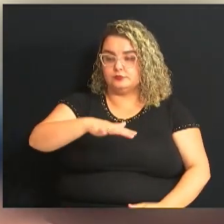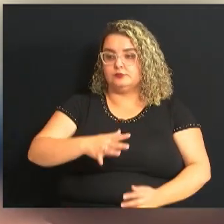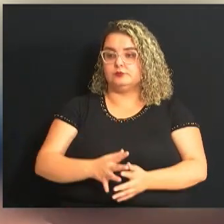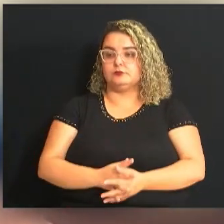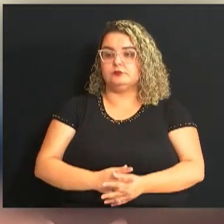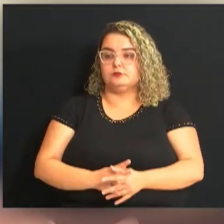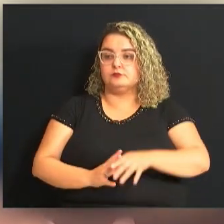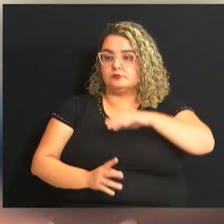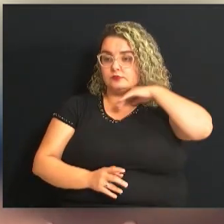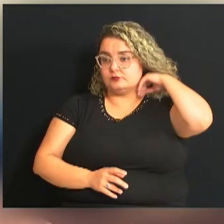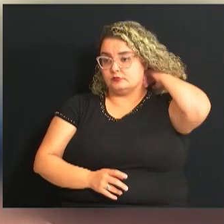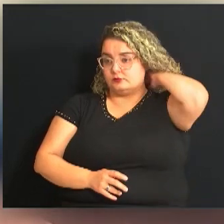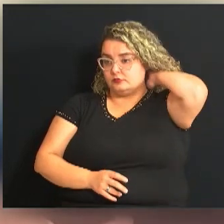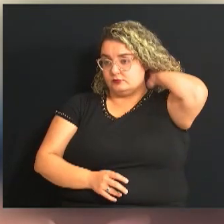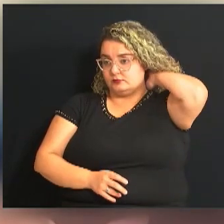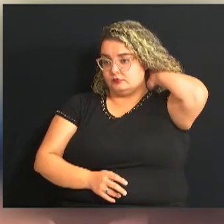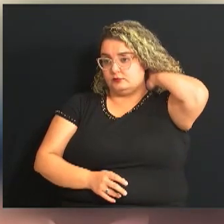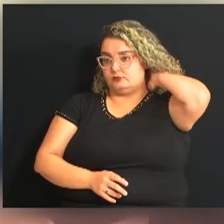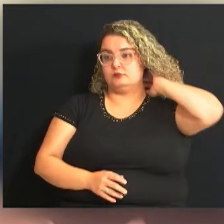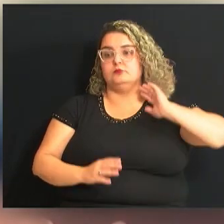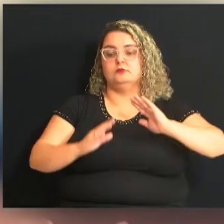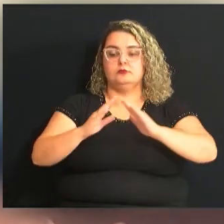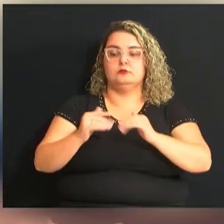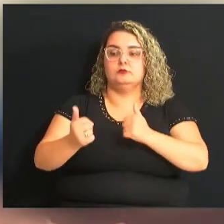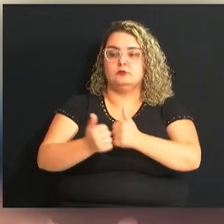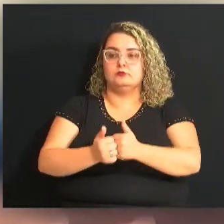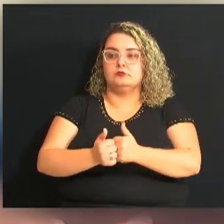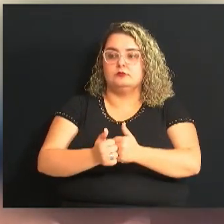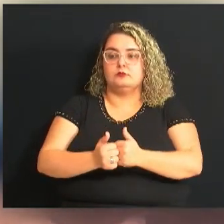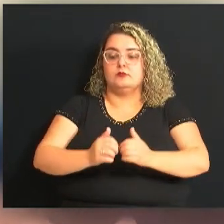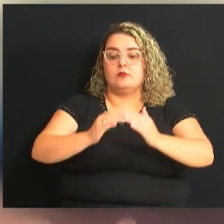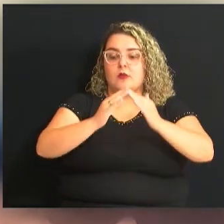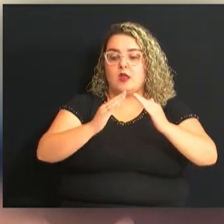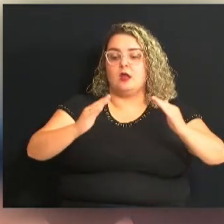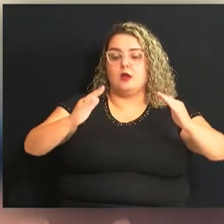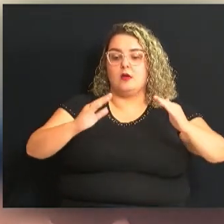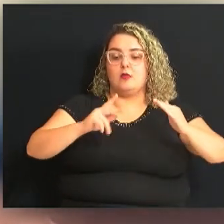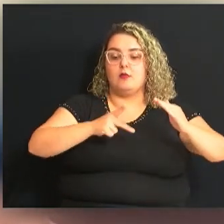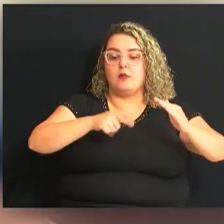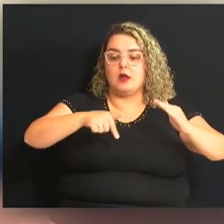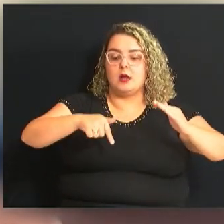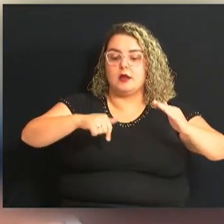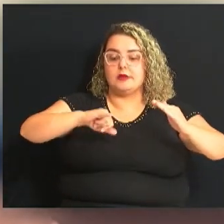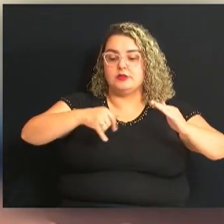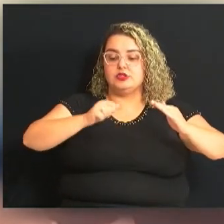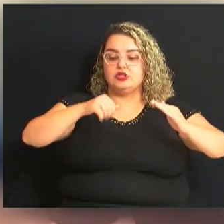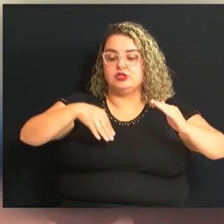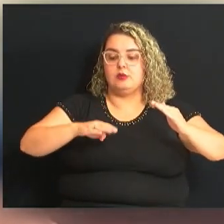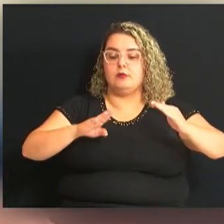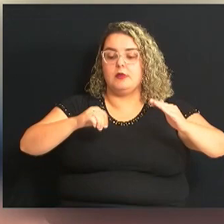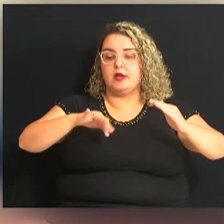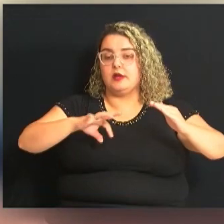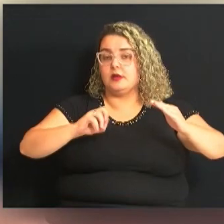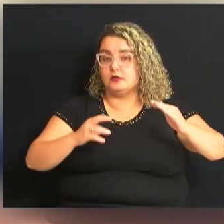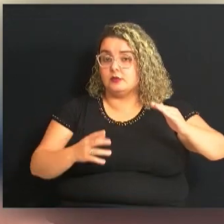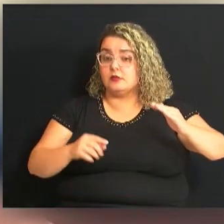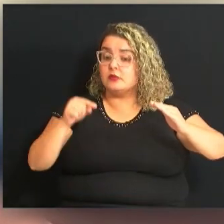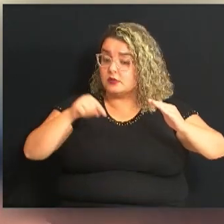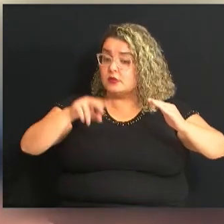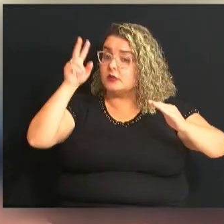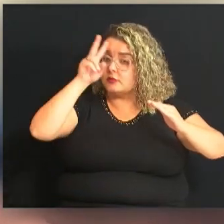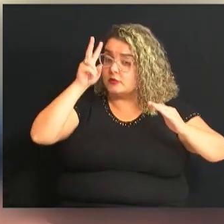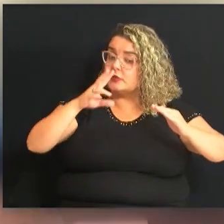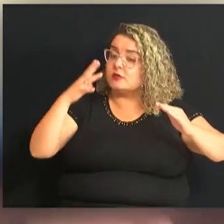moro próximo, que é no Parque Jambeiro, tem o casarão do Parque Jambeiro. E ali foi um local que tem uma história muito bonita.